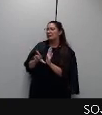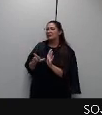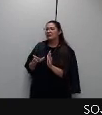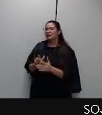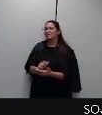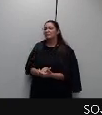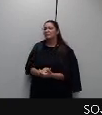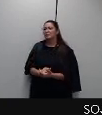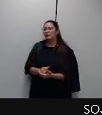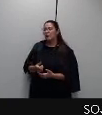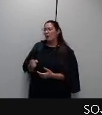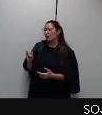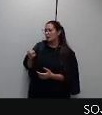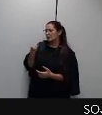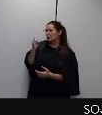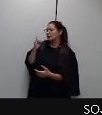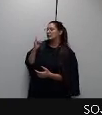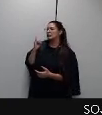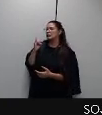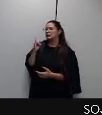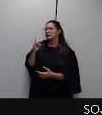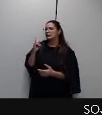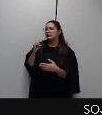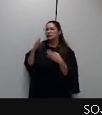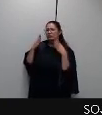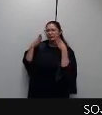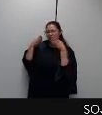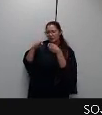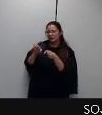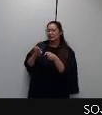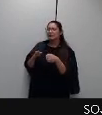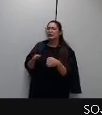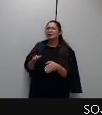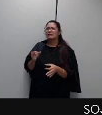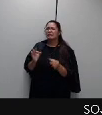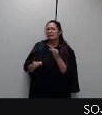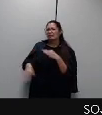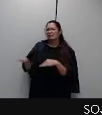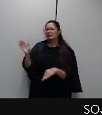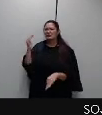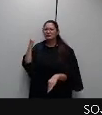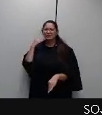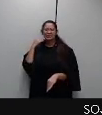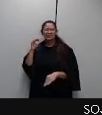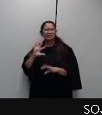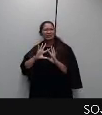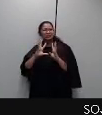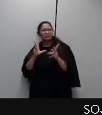a oportunidade de iluminar esse julgamento essa conclusão e